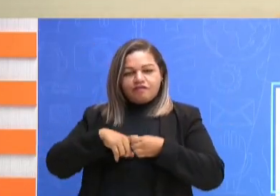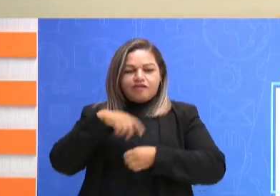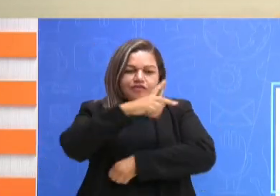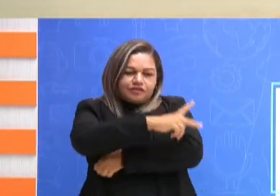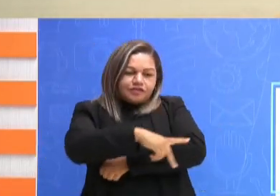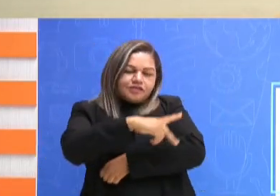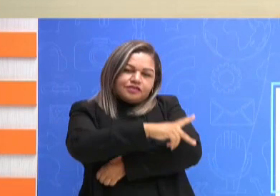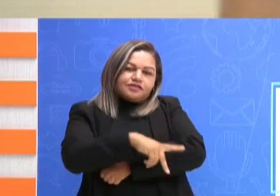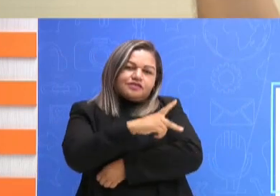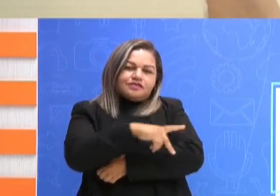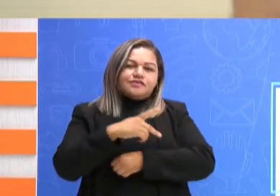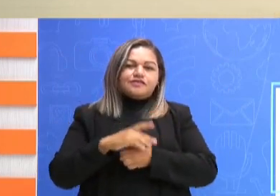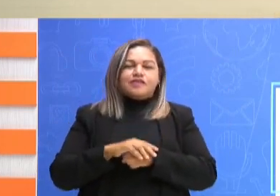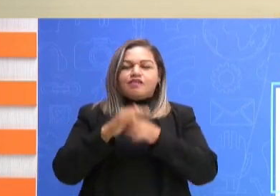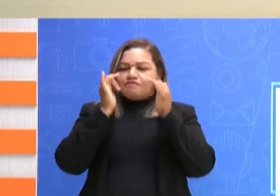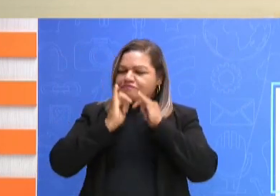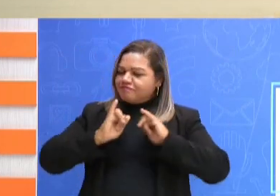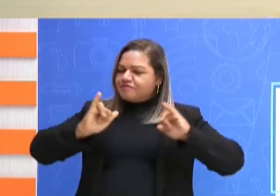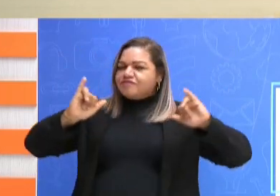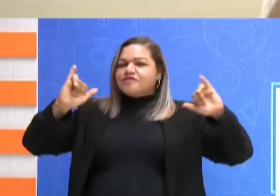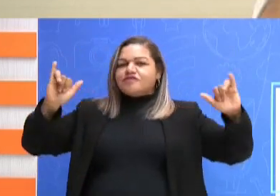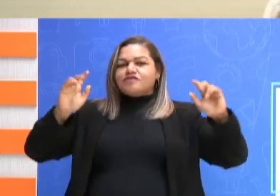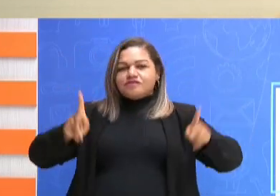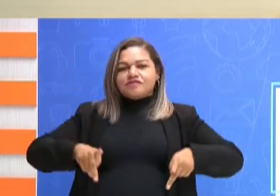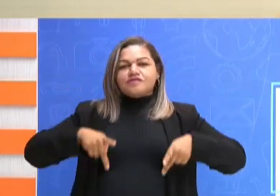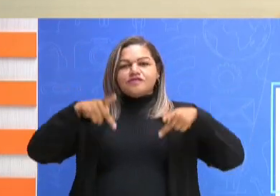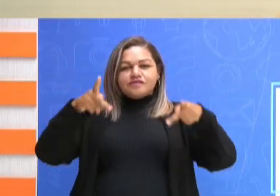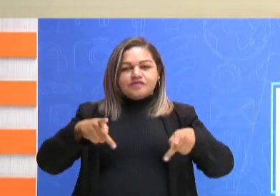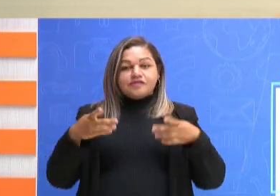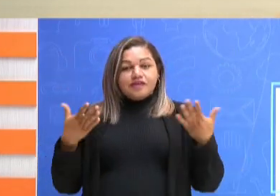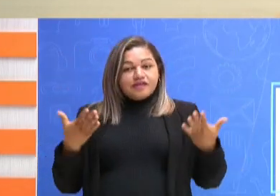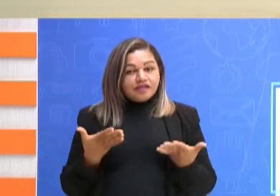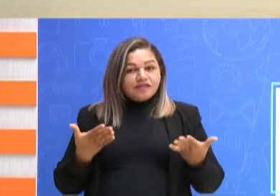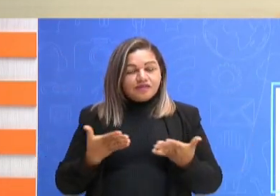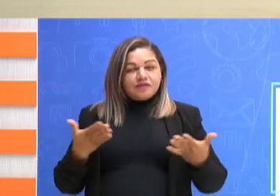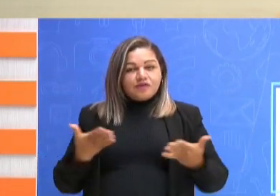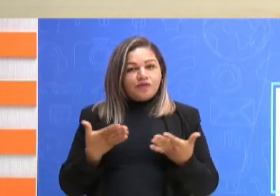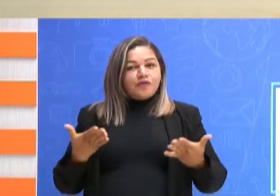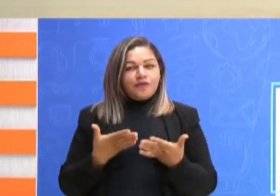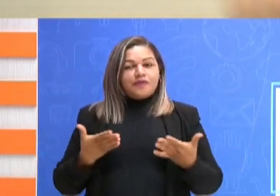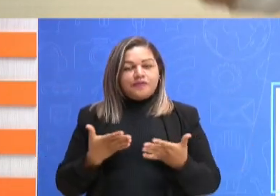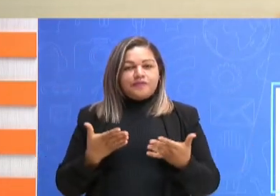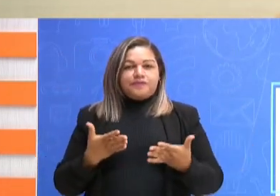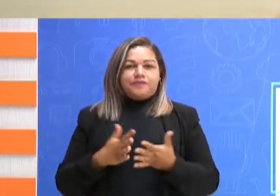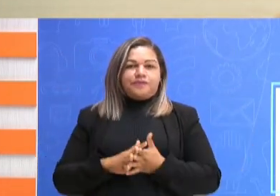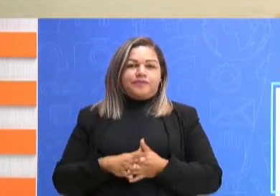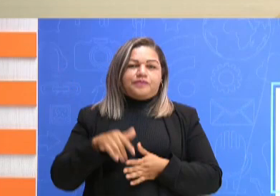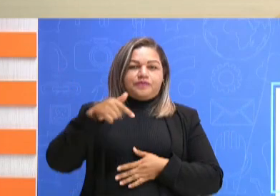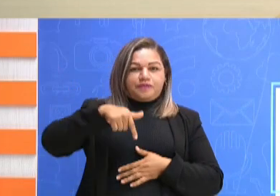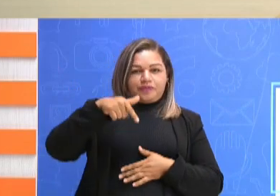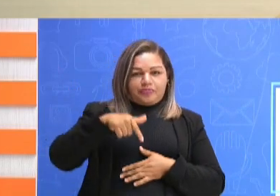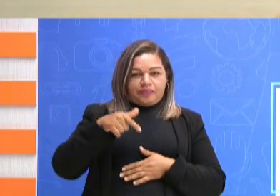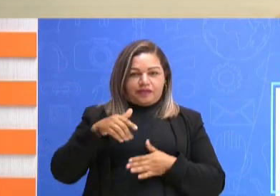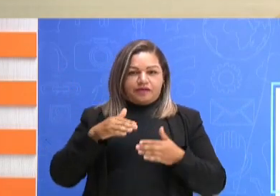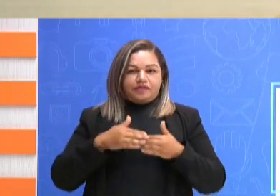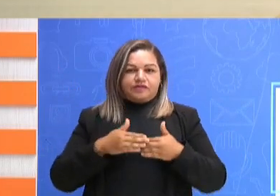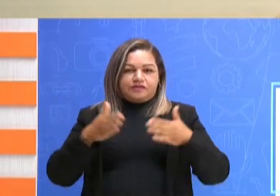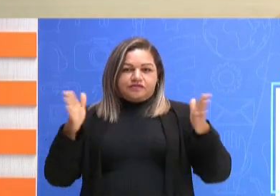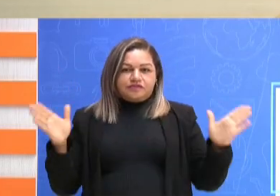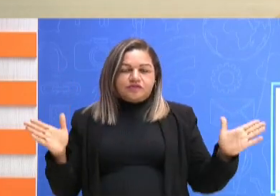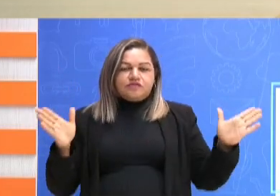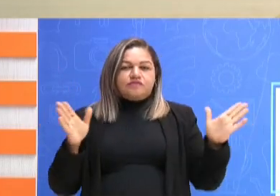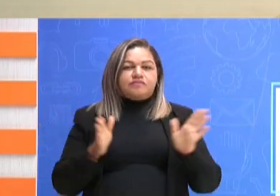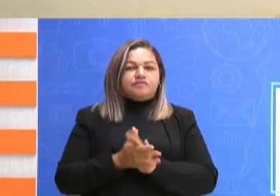do Panteão. Então, são grandes notícias para a população, e a partir desse momento, aqui já está aberto, aqui, onde está